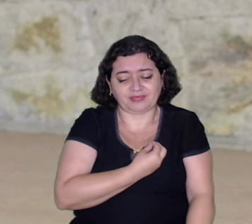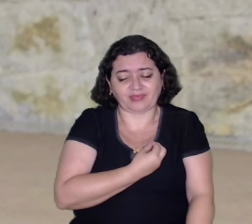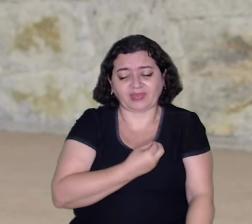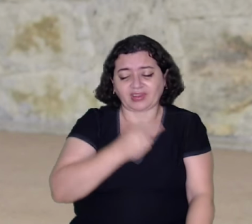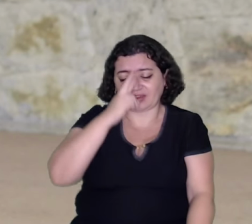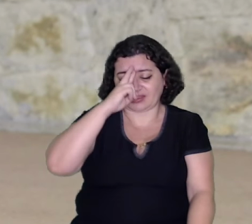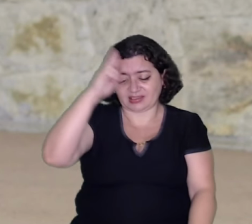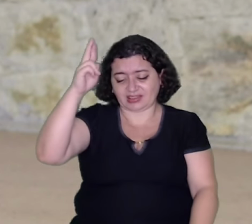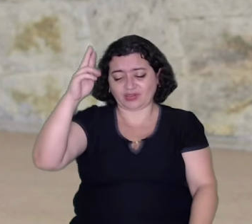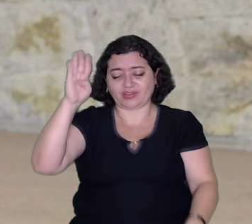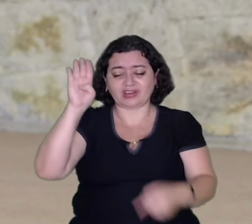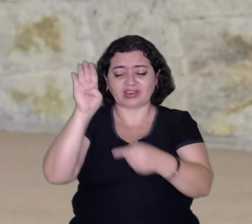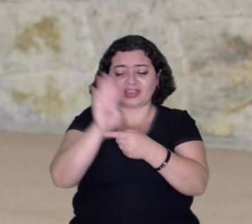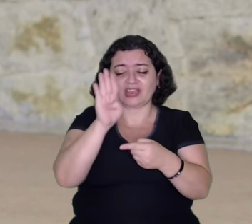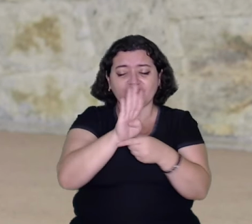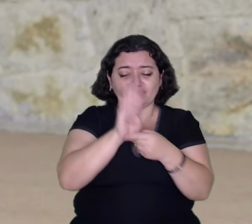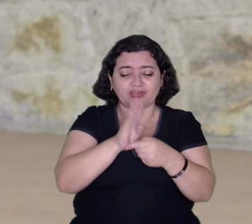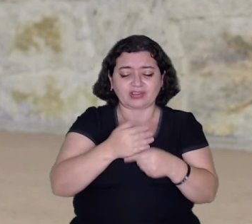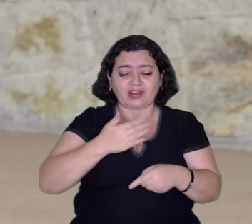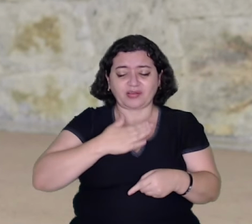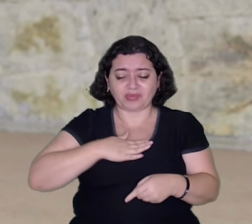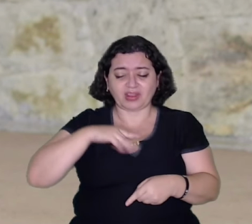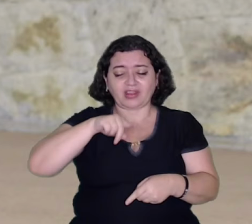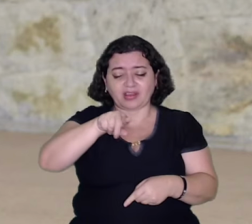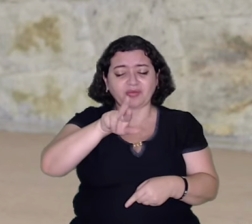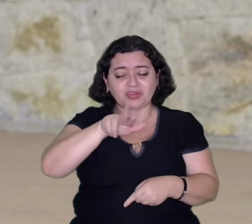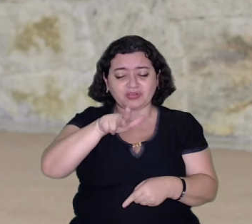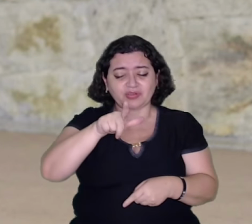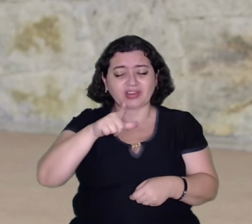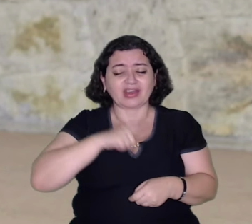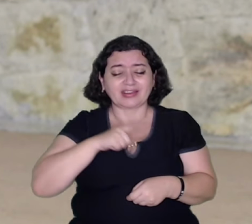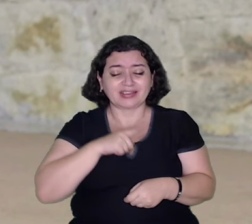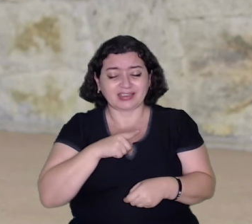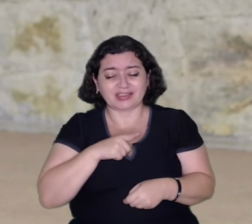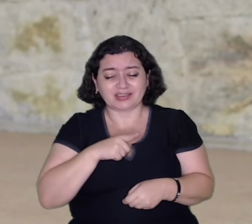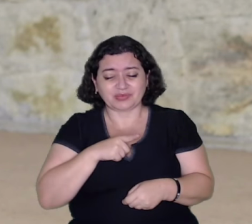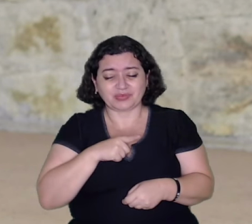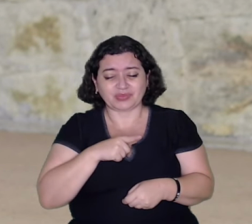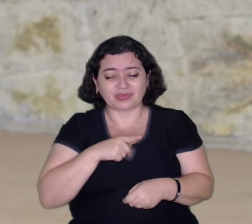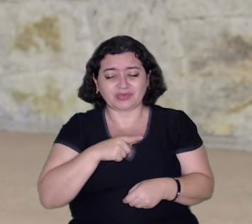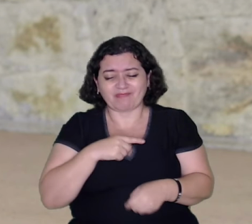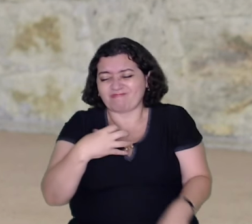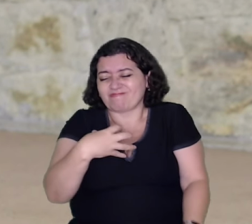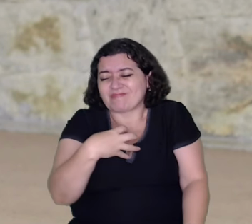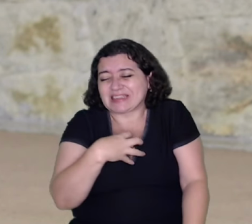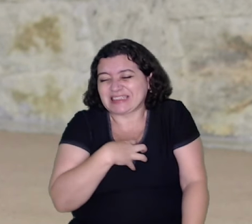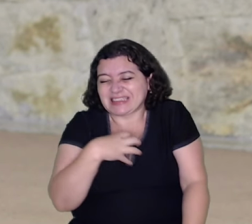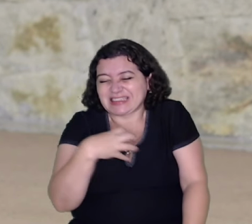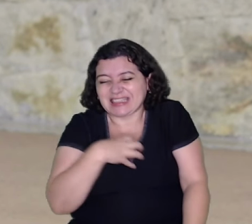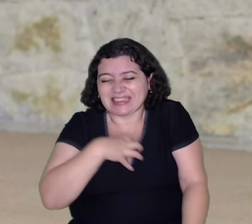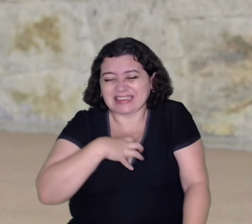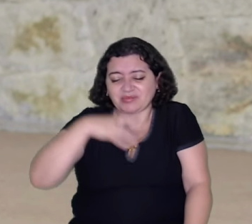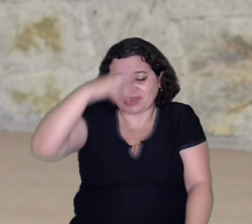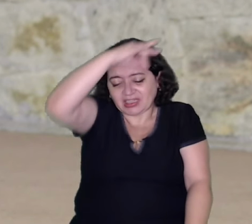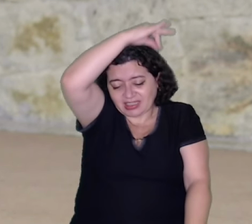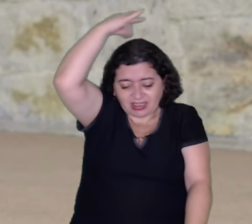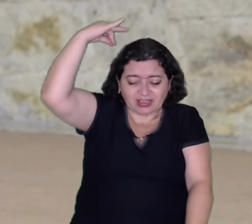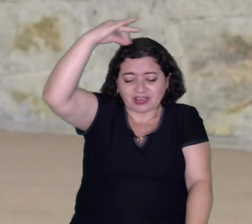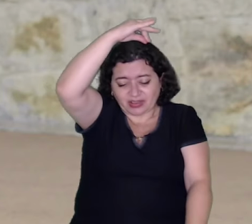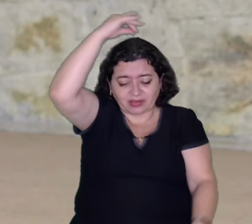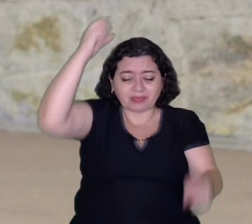Senhor, ajuda-nos, a mim e aos meus irmãos, a termos, ó Deus, uma sensibilidade espiritual